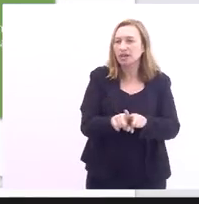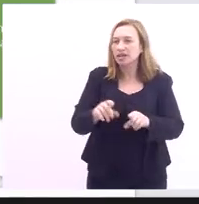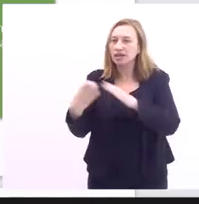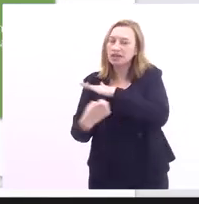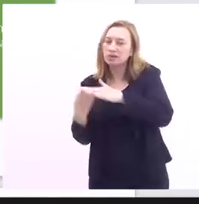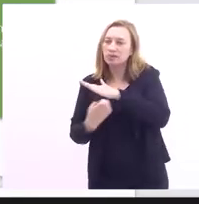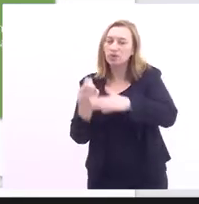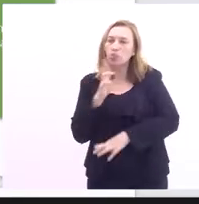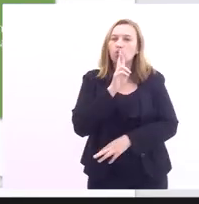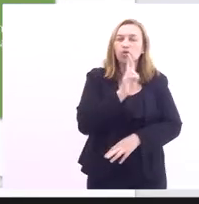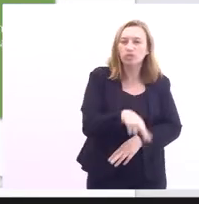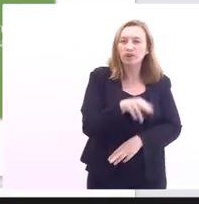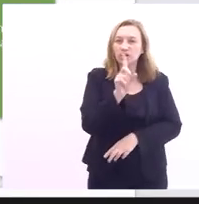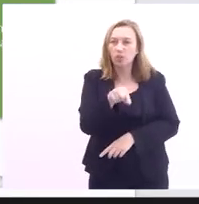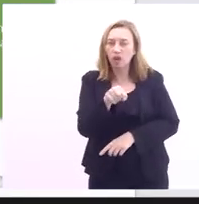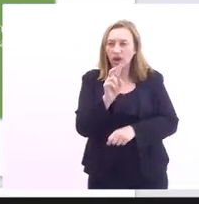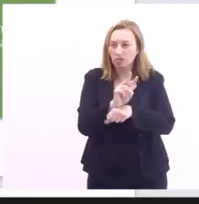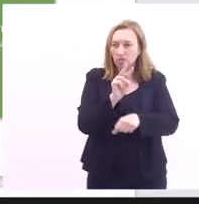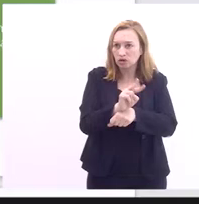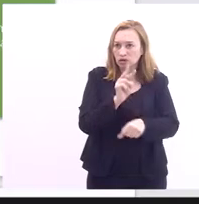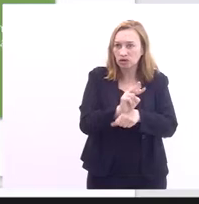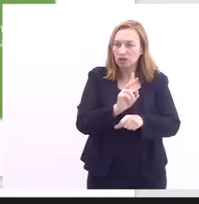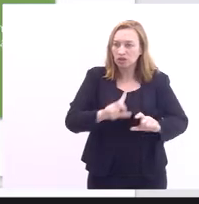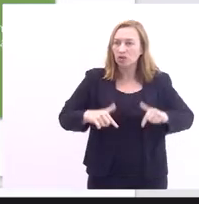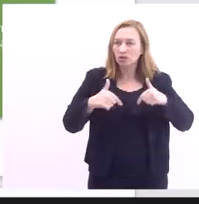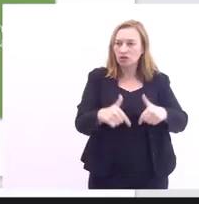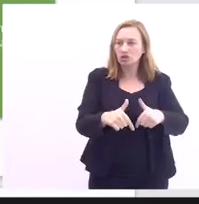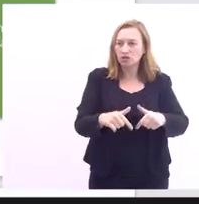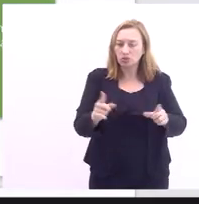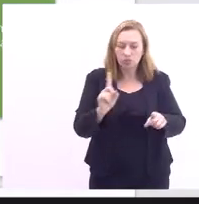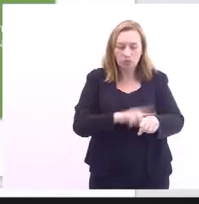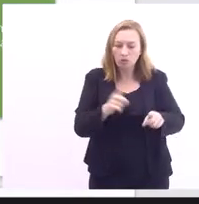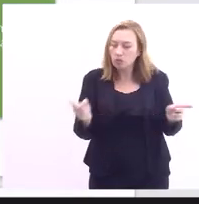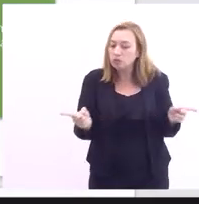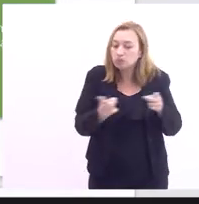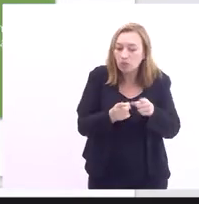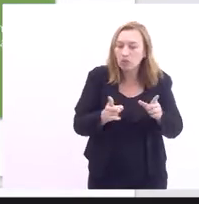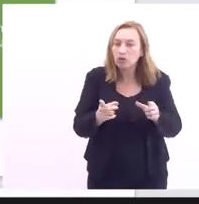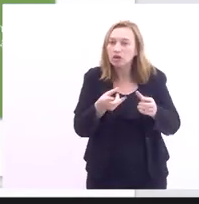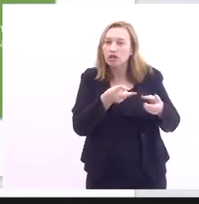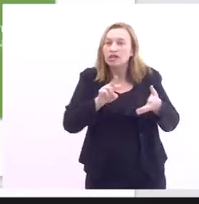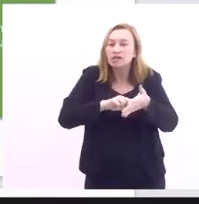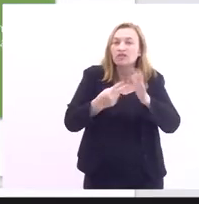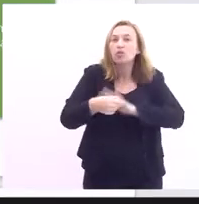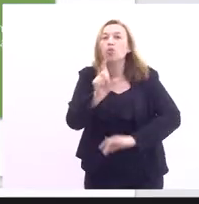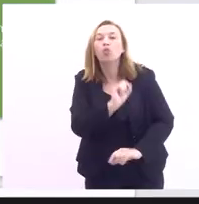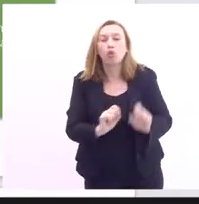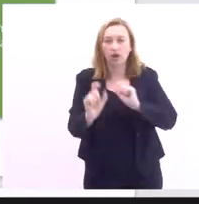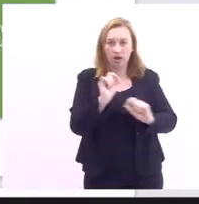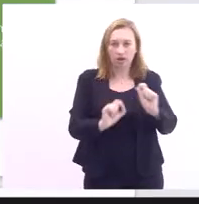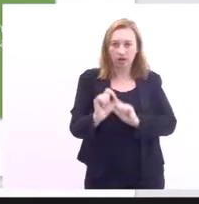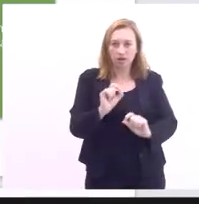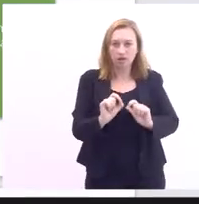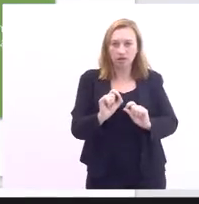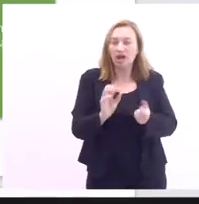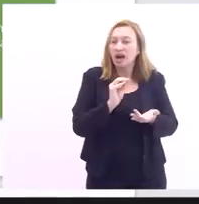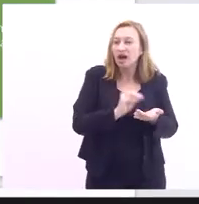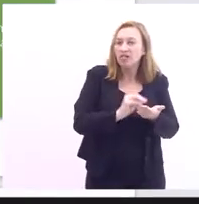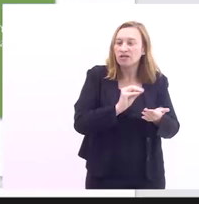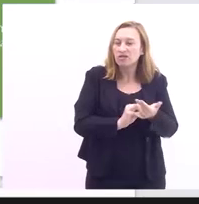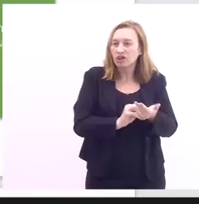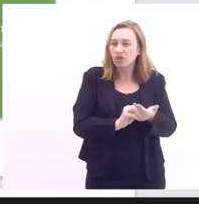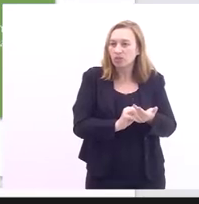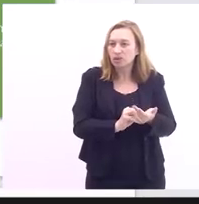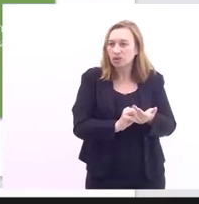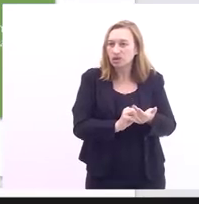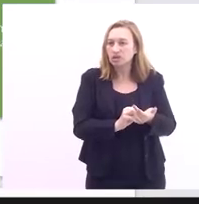desse monitoramento, ele tem uma ação bem a curto prazo, quando se verifica que a irregularidade